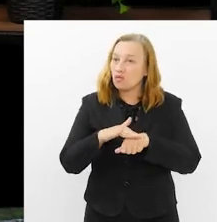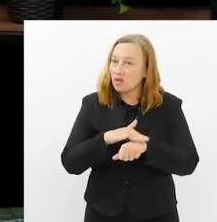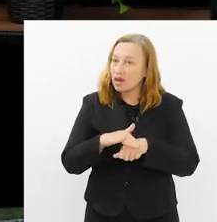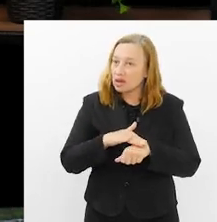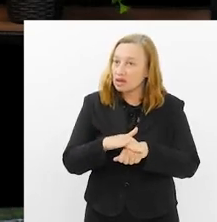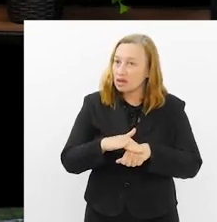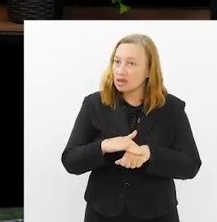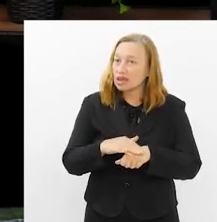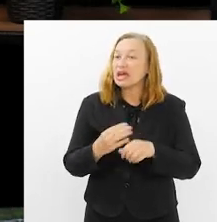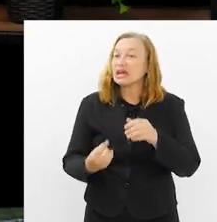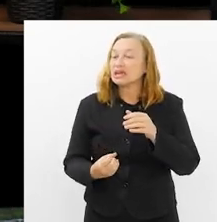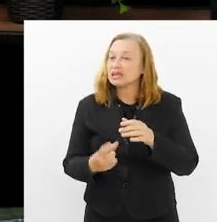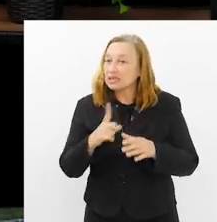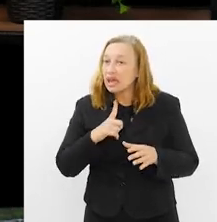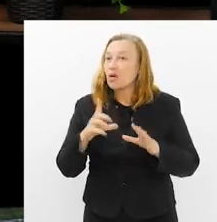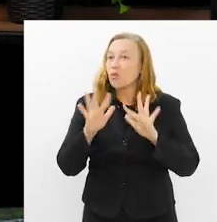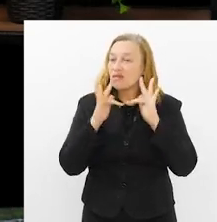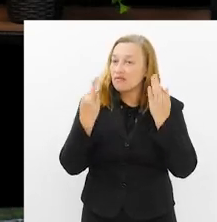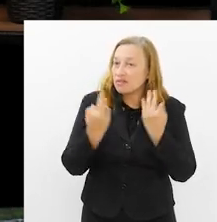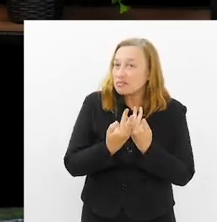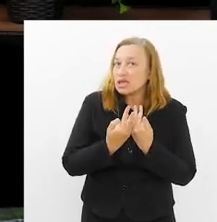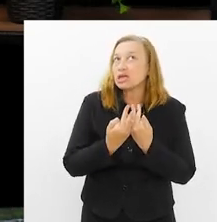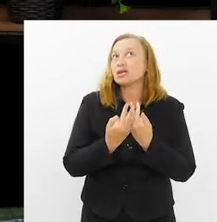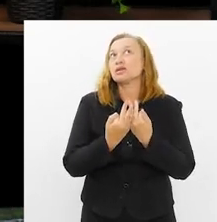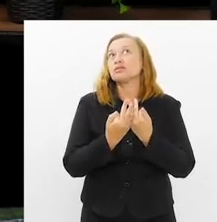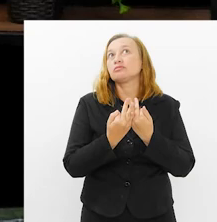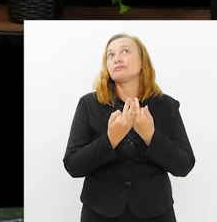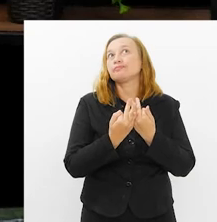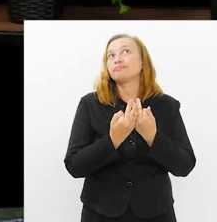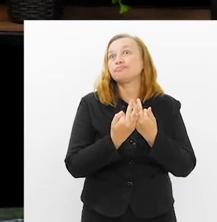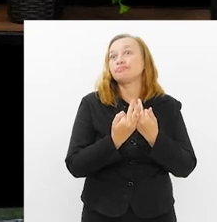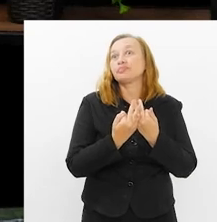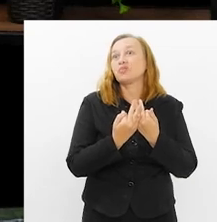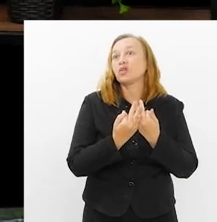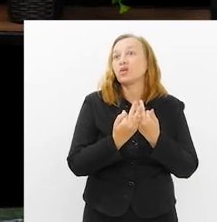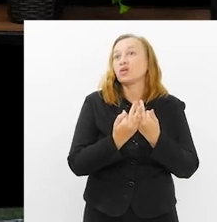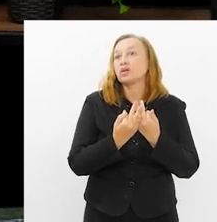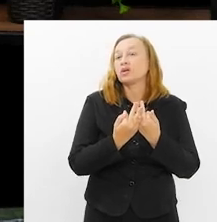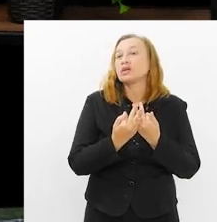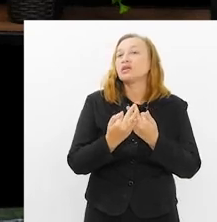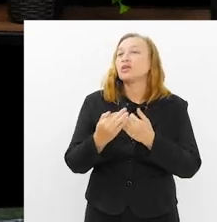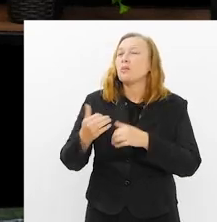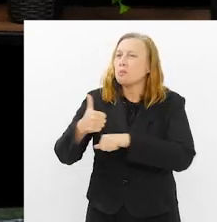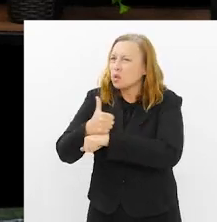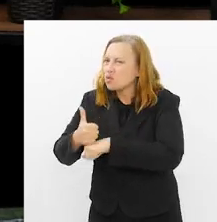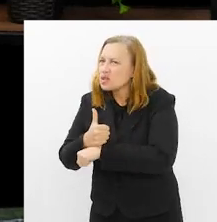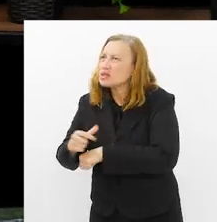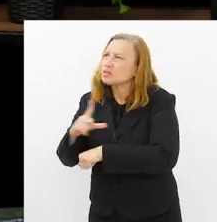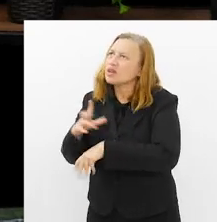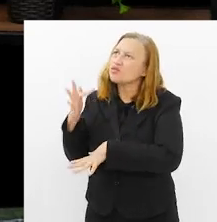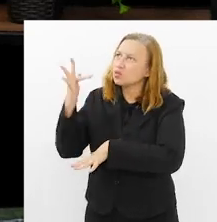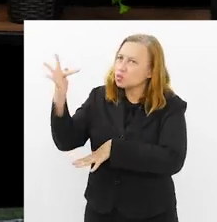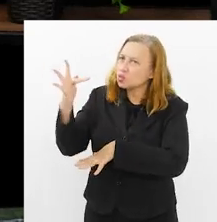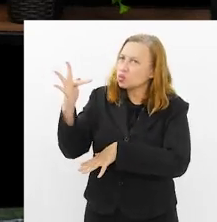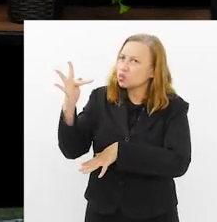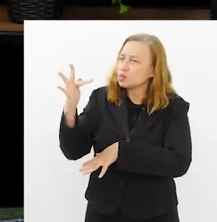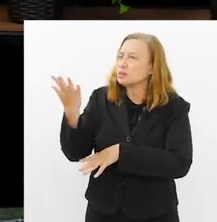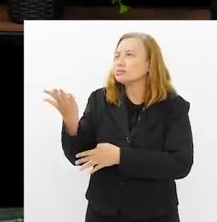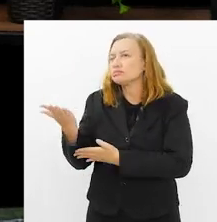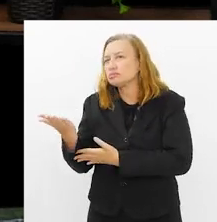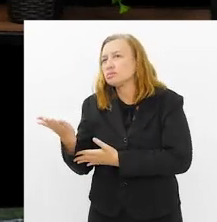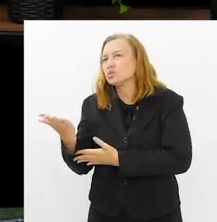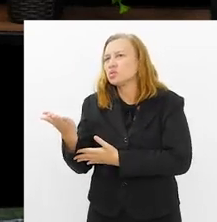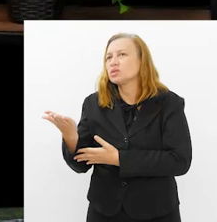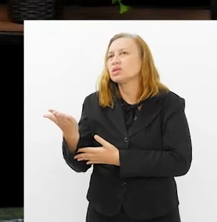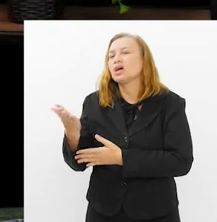Então, constituir uma família, constituir uma profissão no